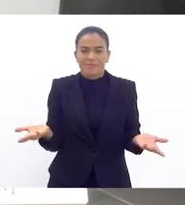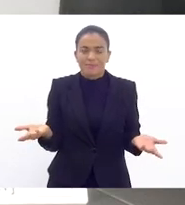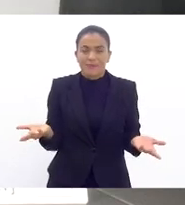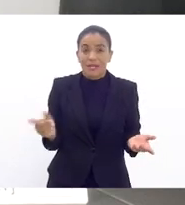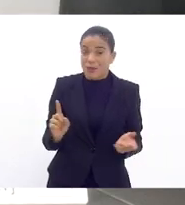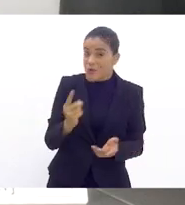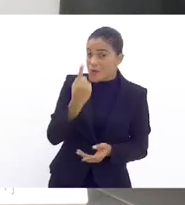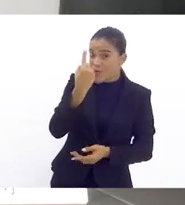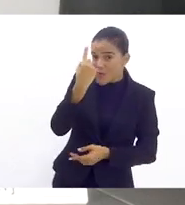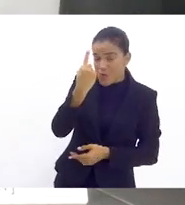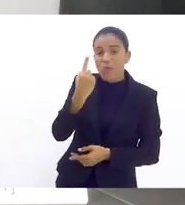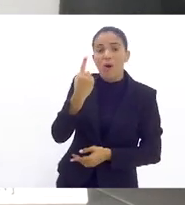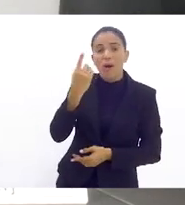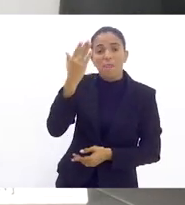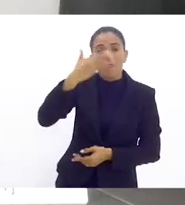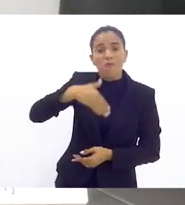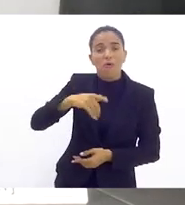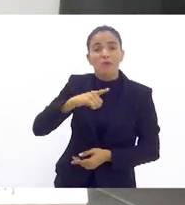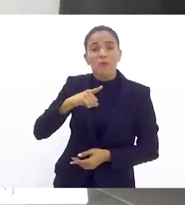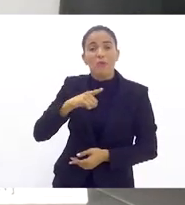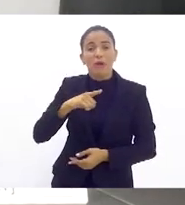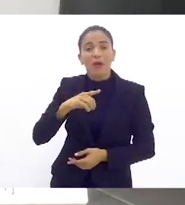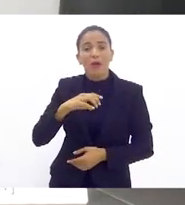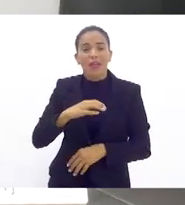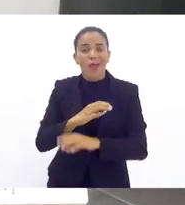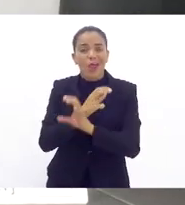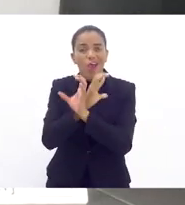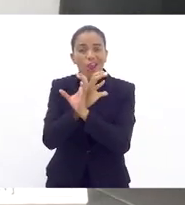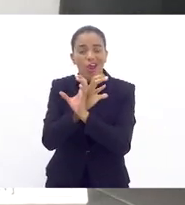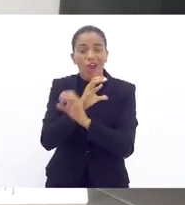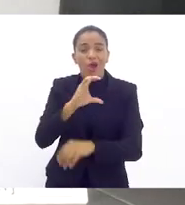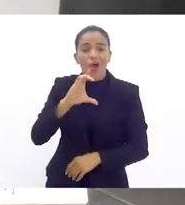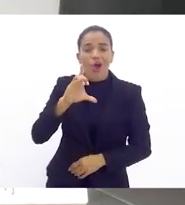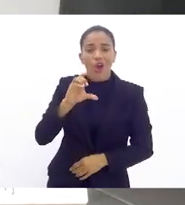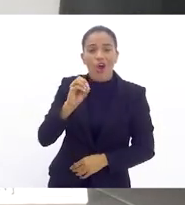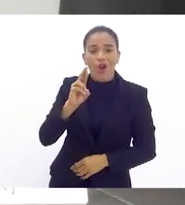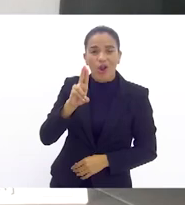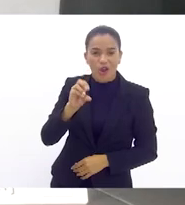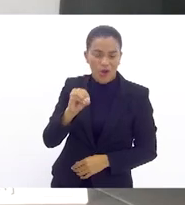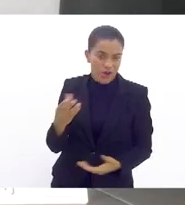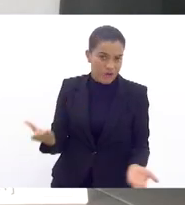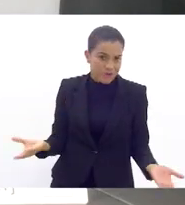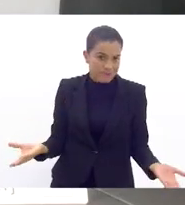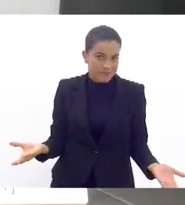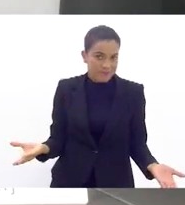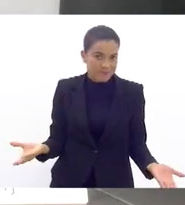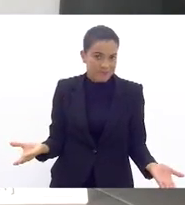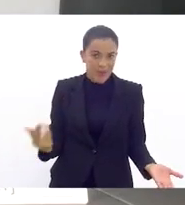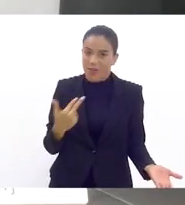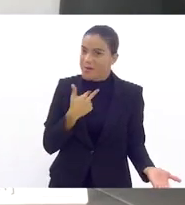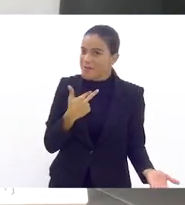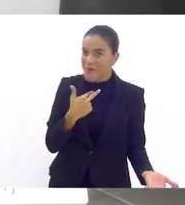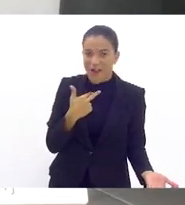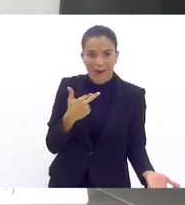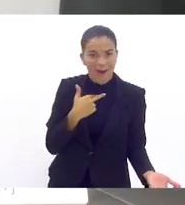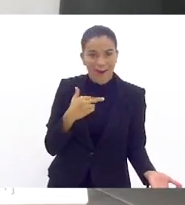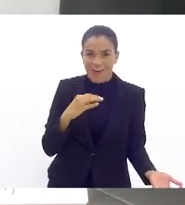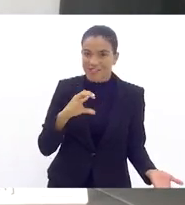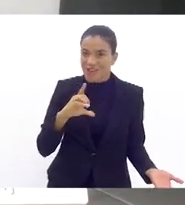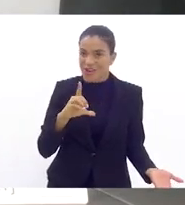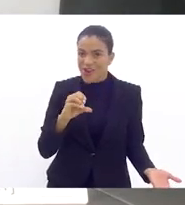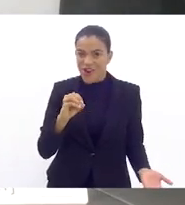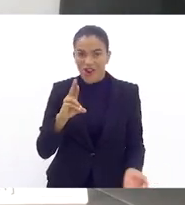Inclusive, uma delas apresentou cloro, né, que a água mineral não tem cloro, não pode ser clorada, né? Mas ela é